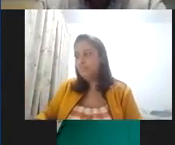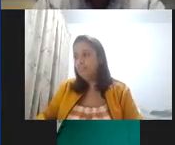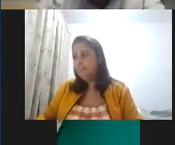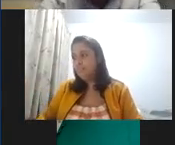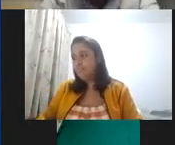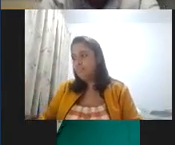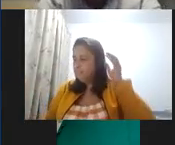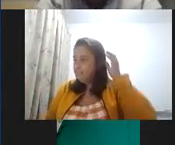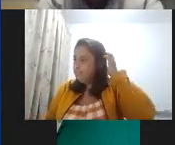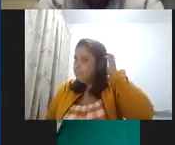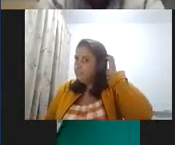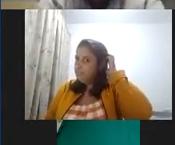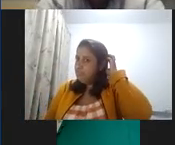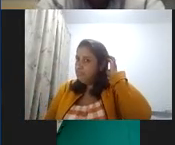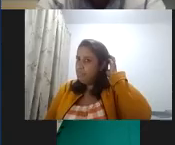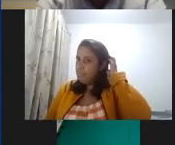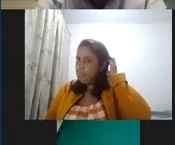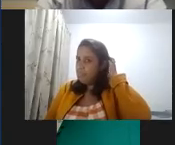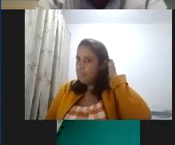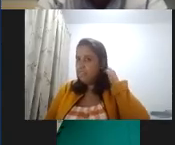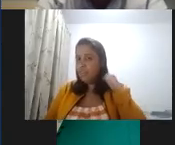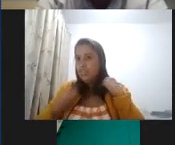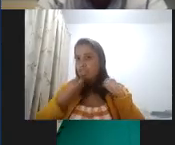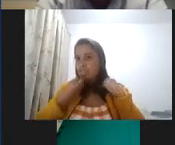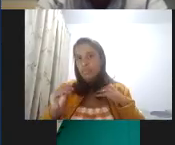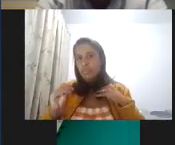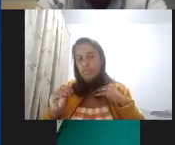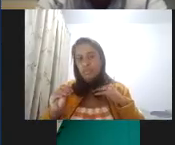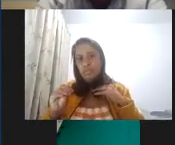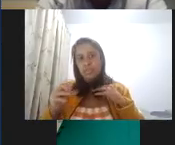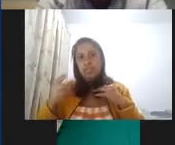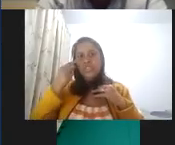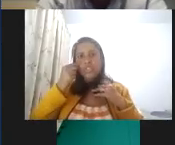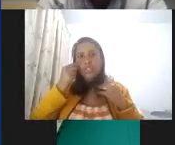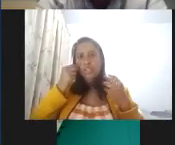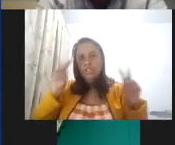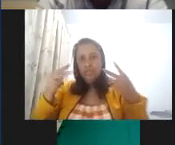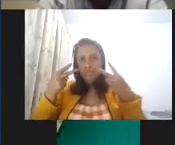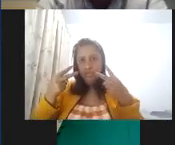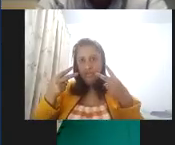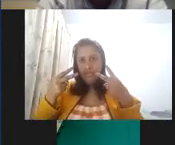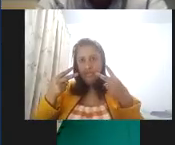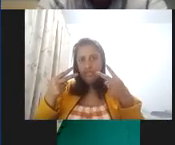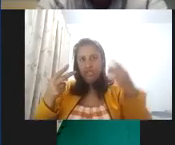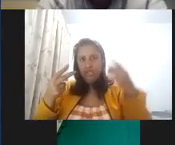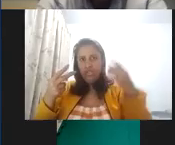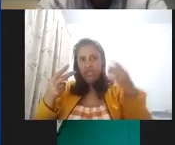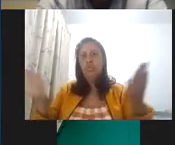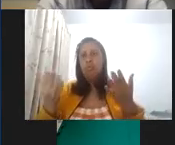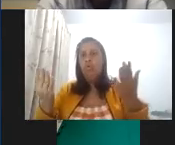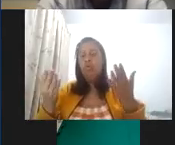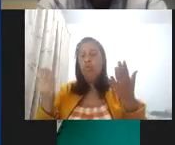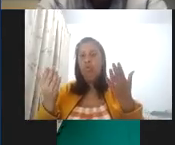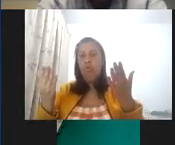aqui. Então, pessoal, boa noite. Hoje a gente vai fechar nossa matéria aí do curso com a aula da coluna